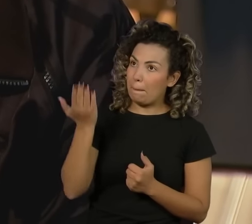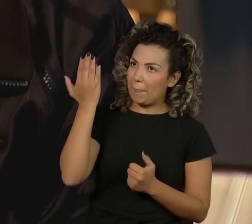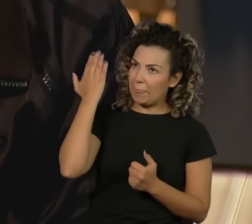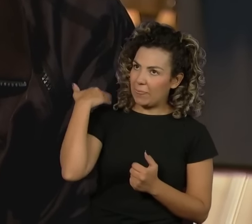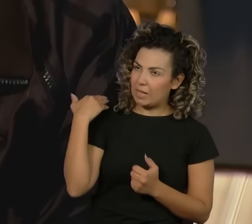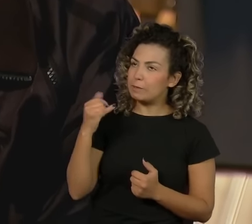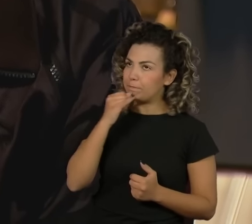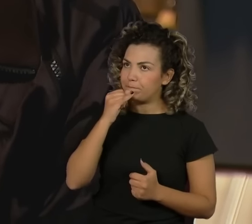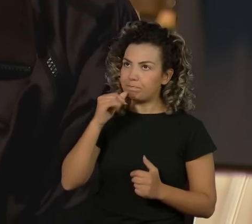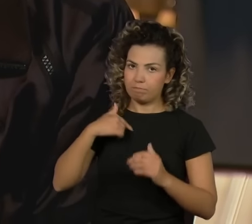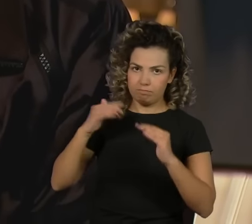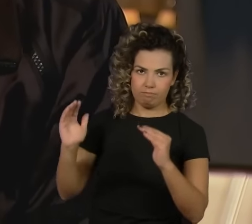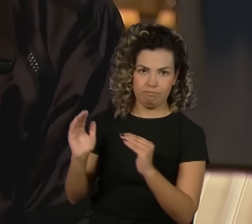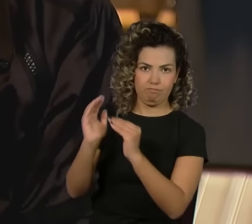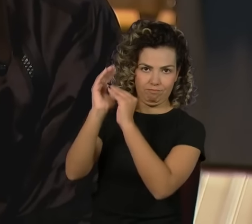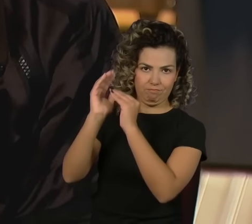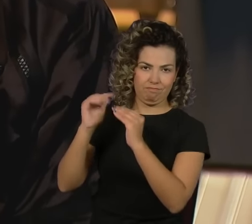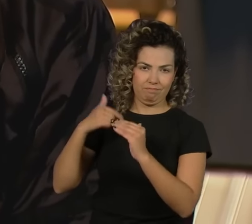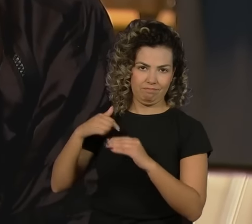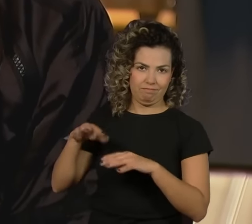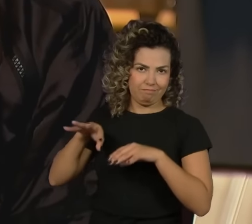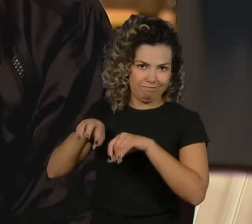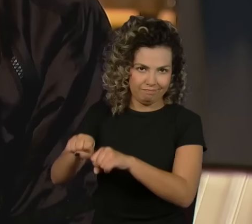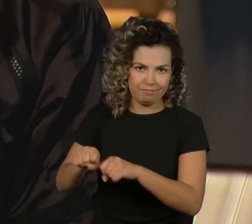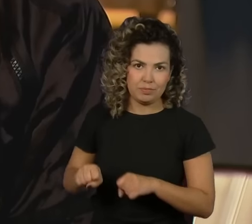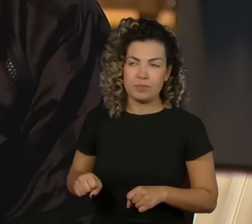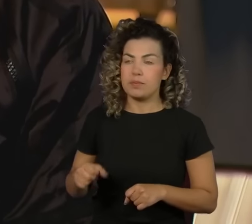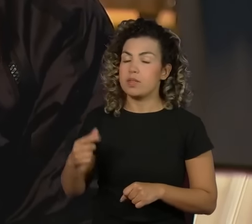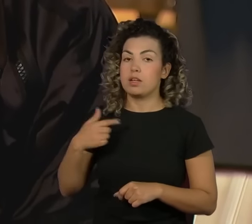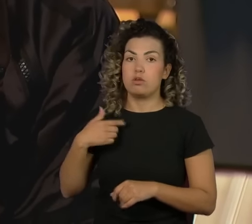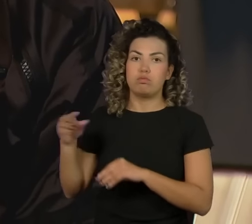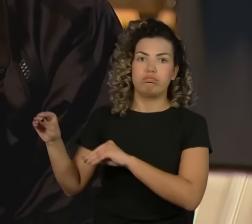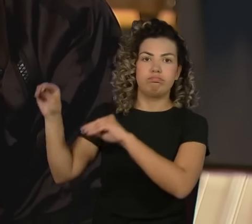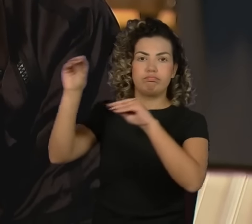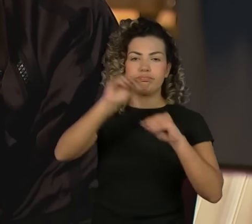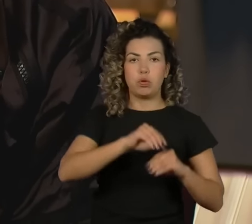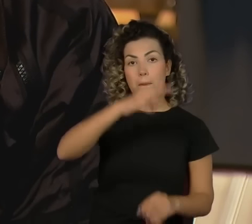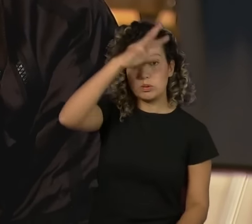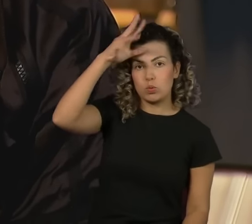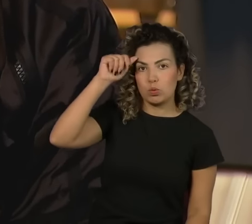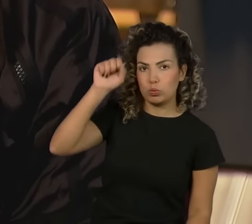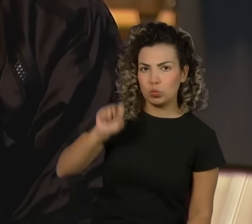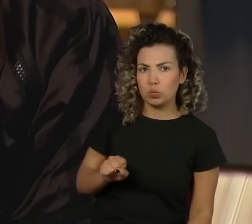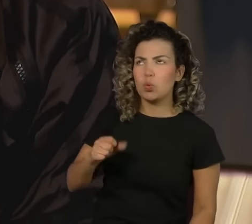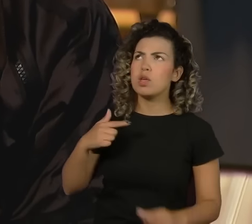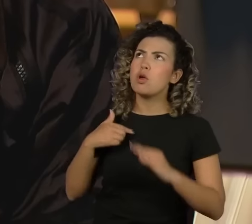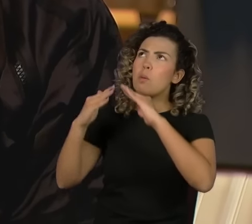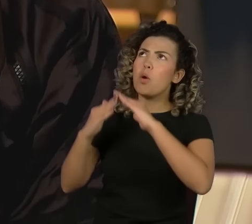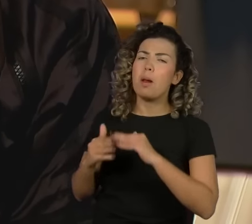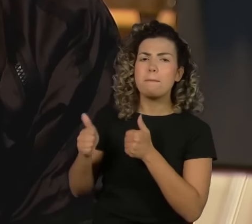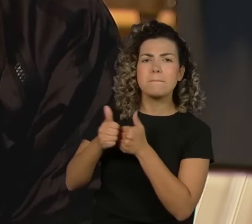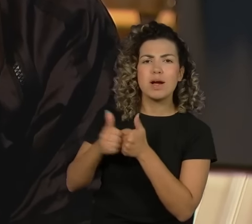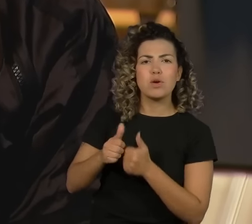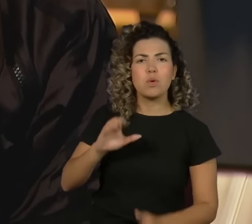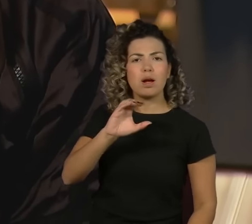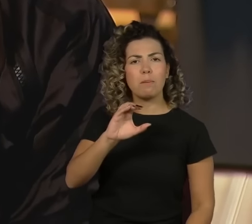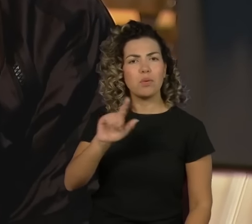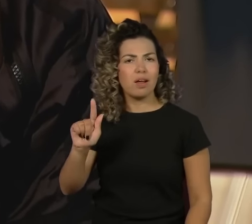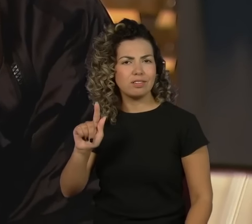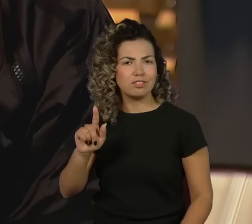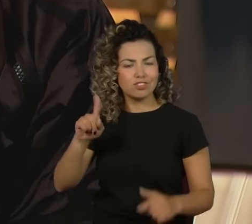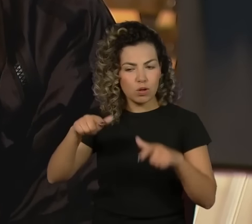Banco do Brasil, eu fui locado no Mato Grosso do Sul. E morei ali perto de Campo Grande, no capital do Mato Grosso